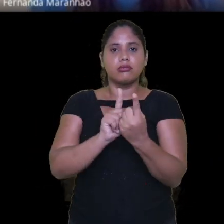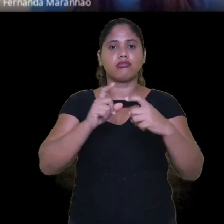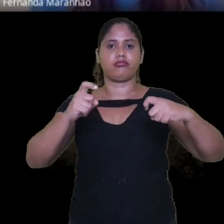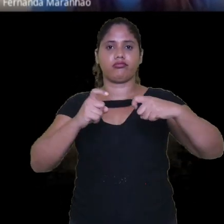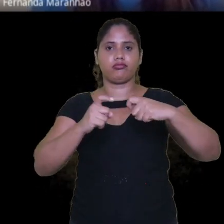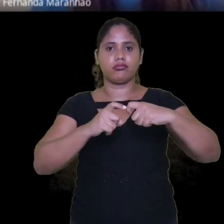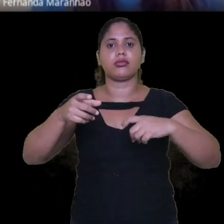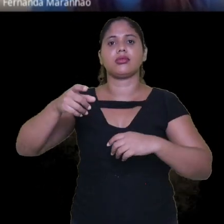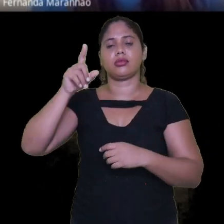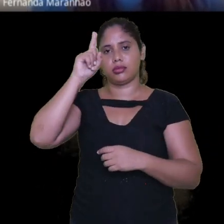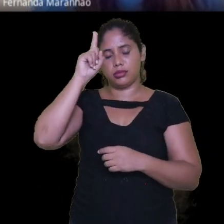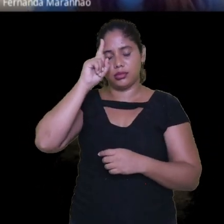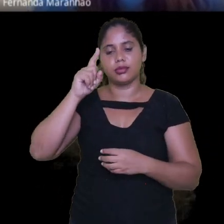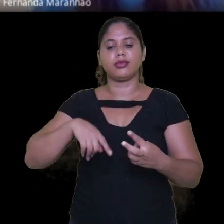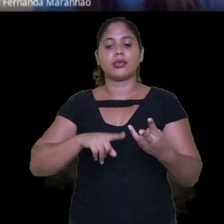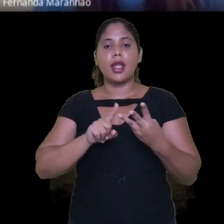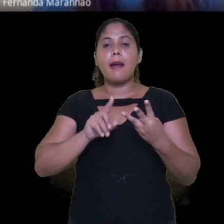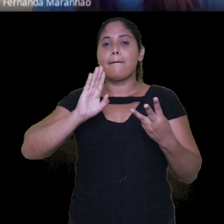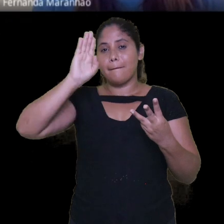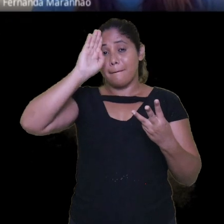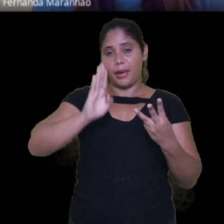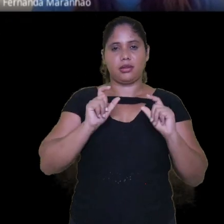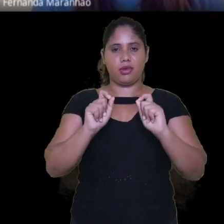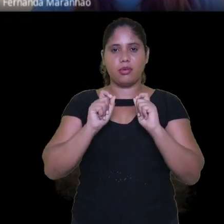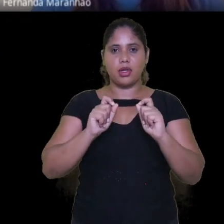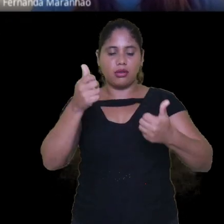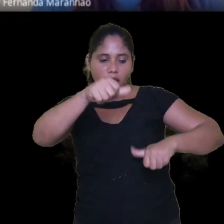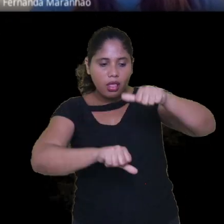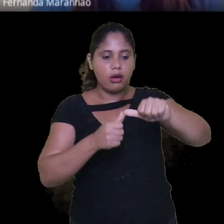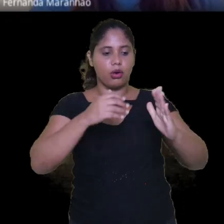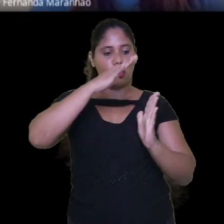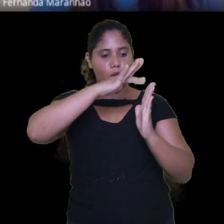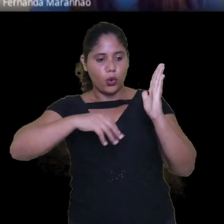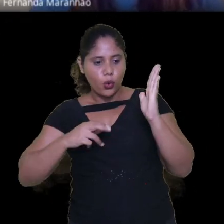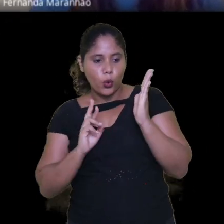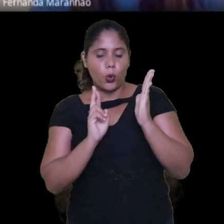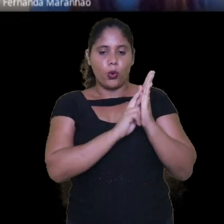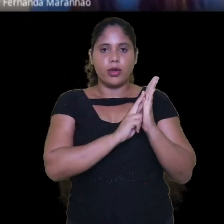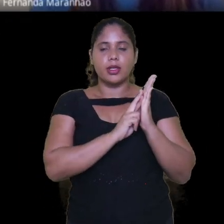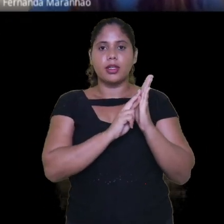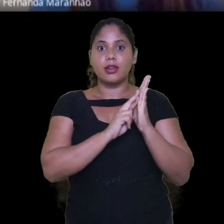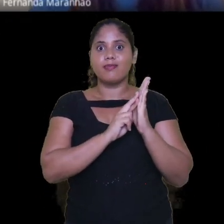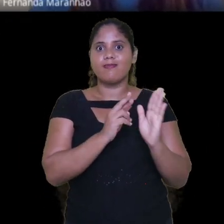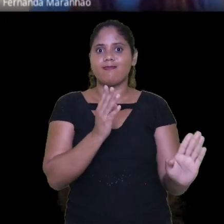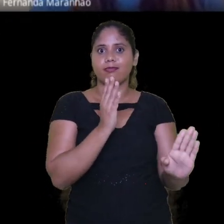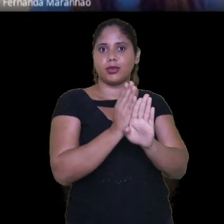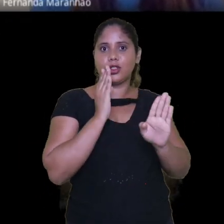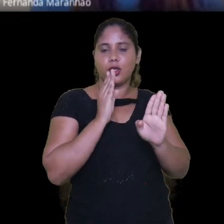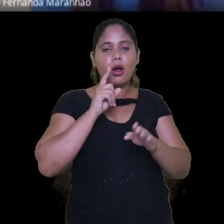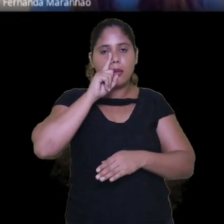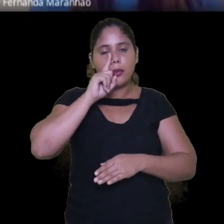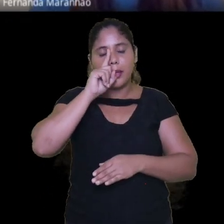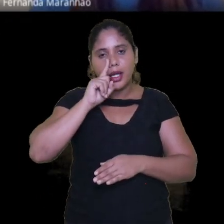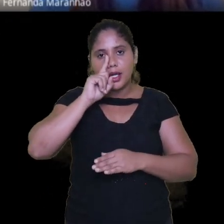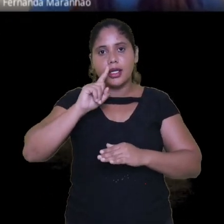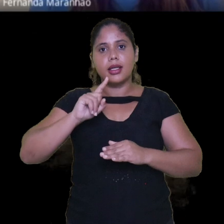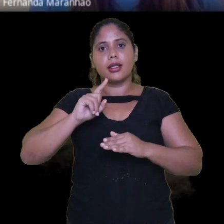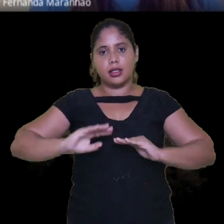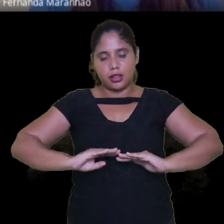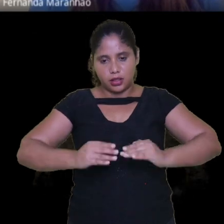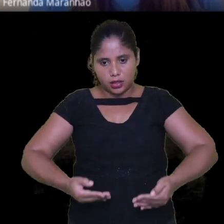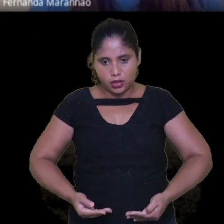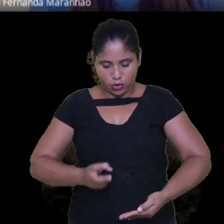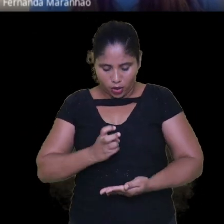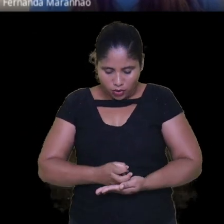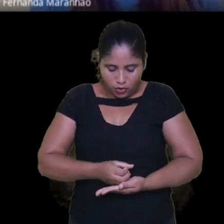ou se não há crescimento em consultas seriadas dessa altura de fundo. A confirmação, de fato, é realizada através de